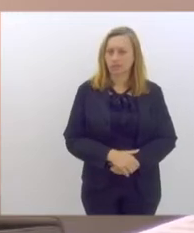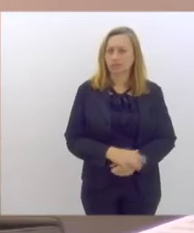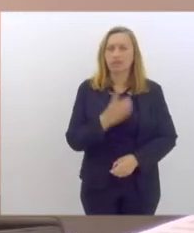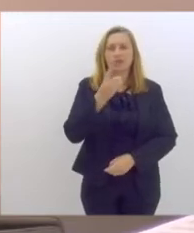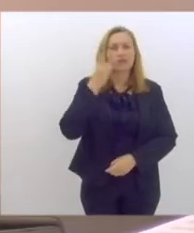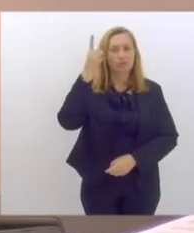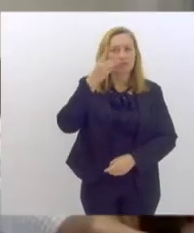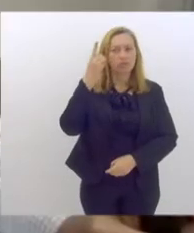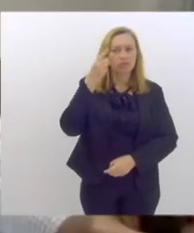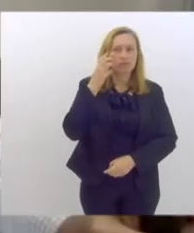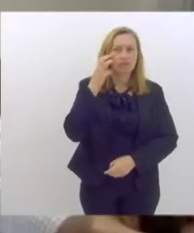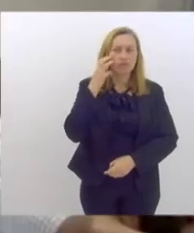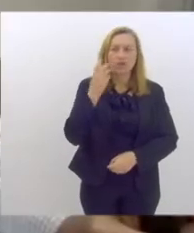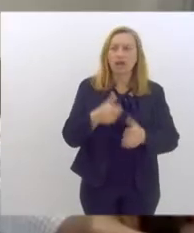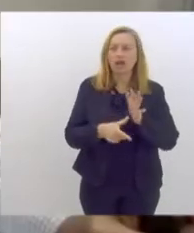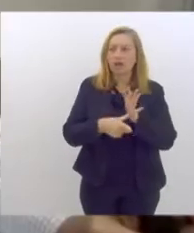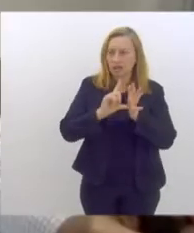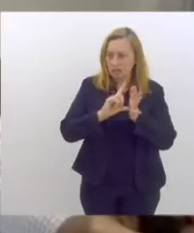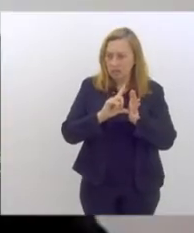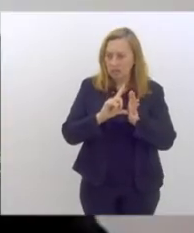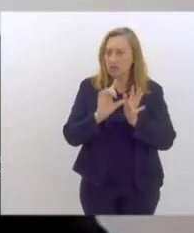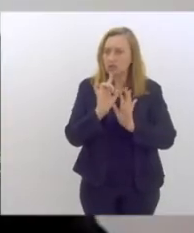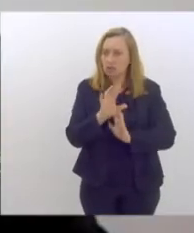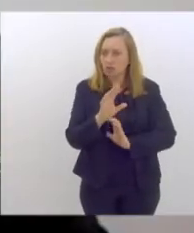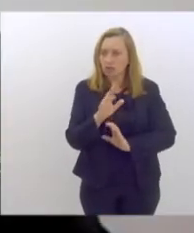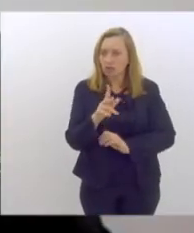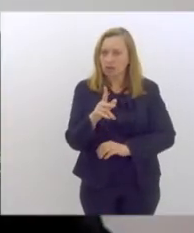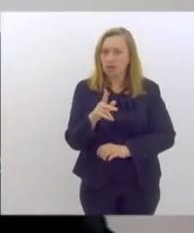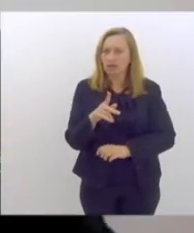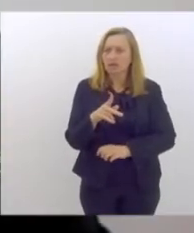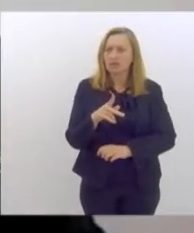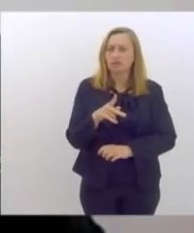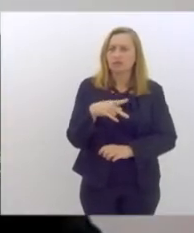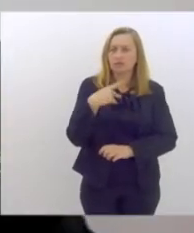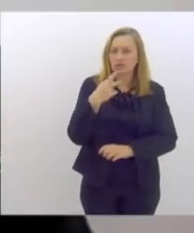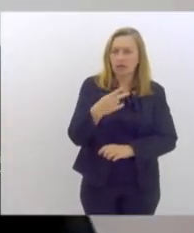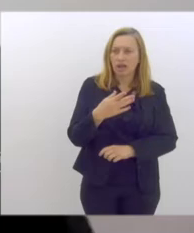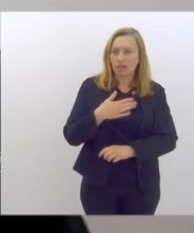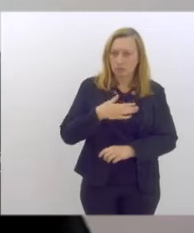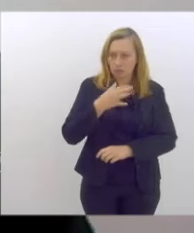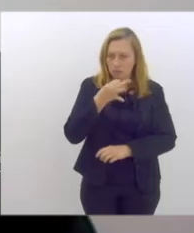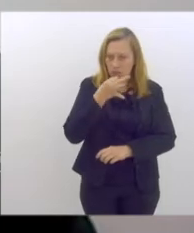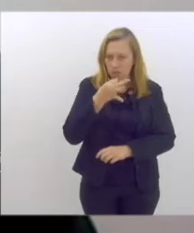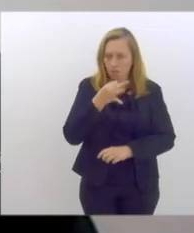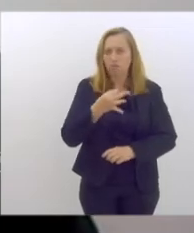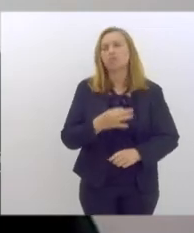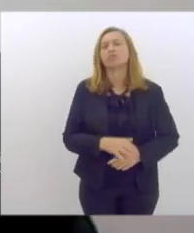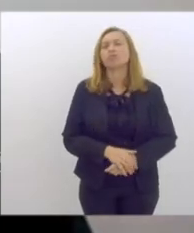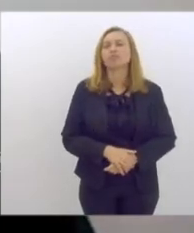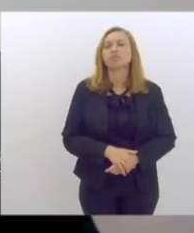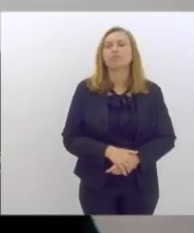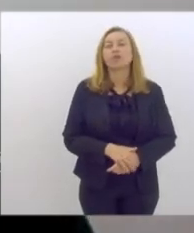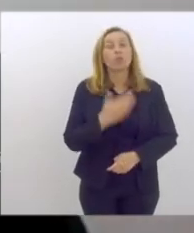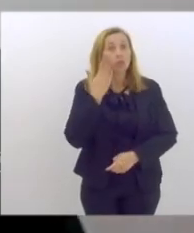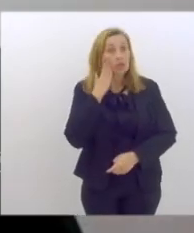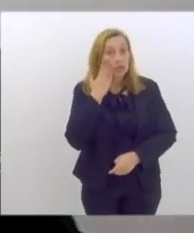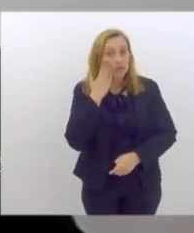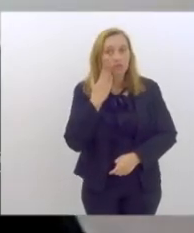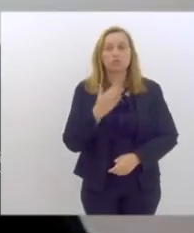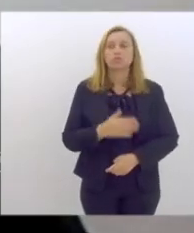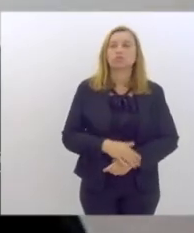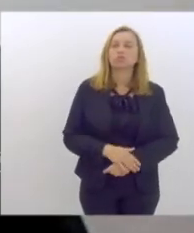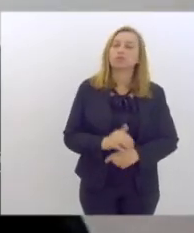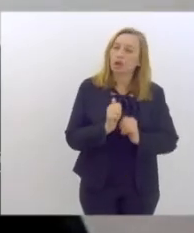Deputado waldeck antes de discutir é só para para manifestar minha posição Eu entendo